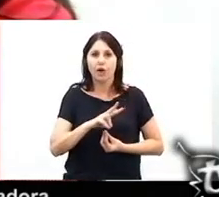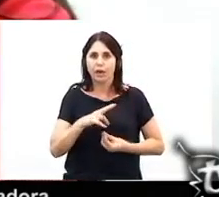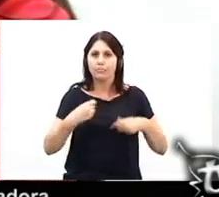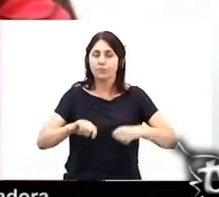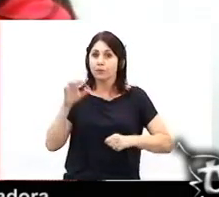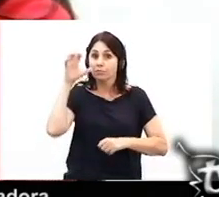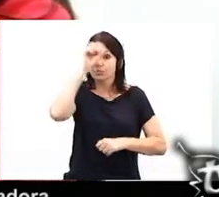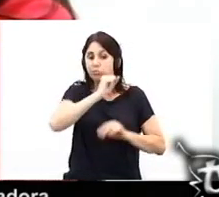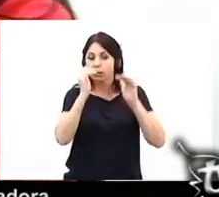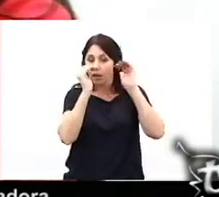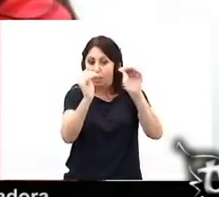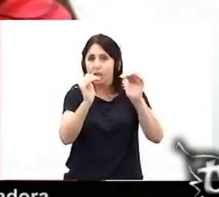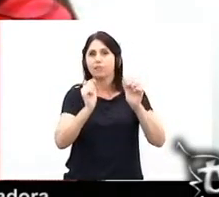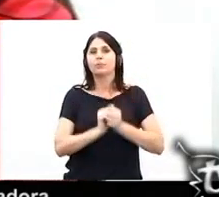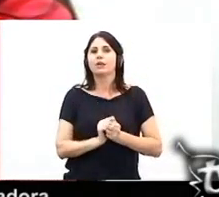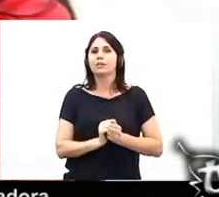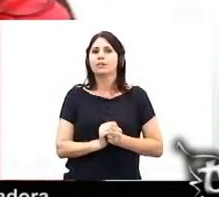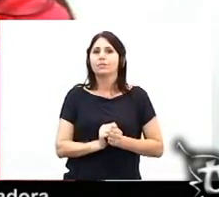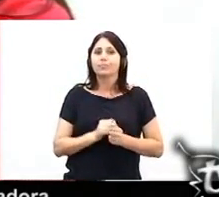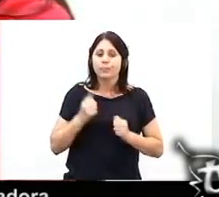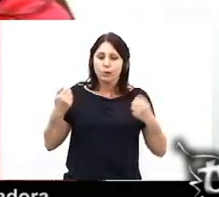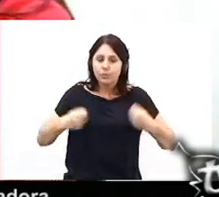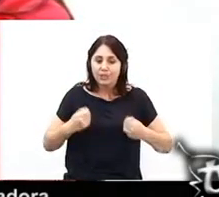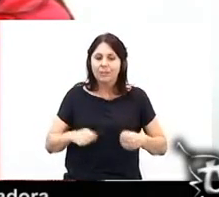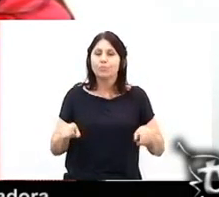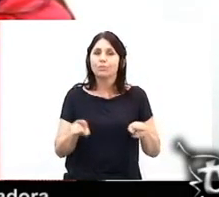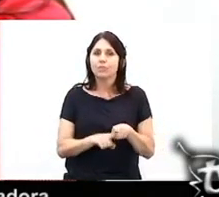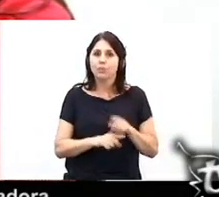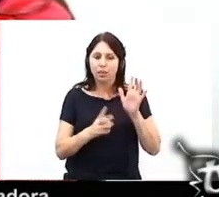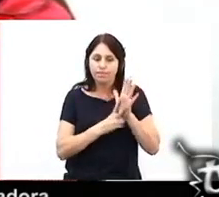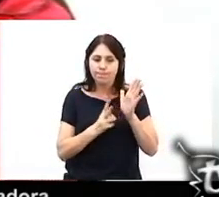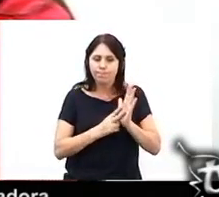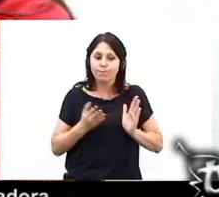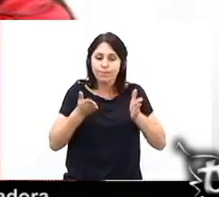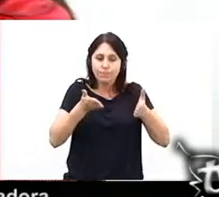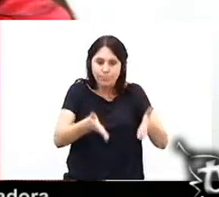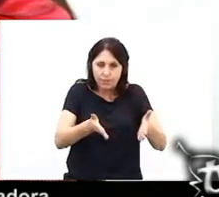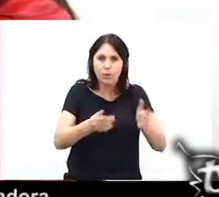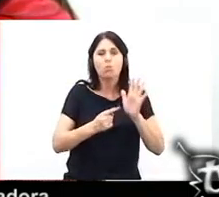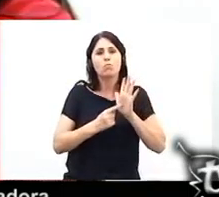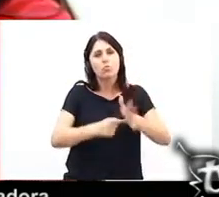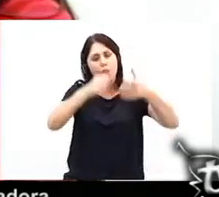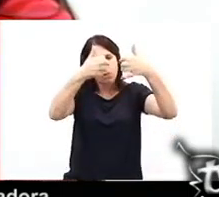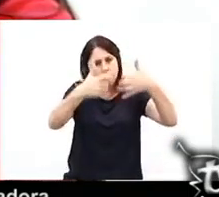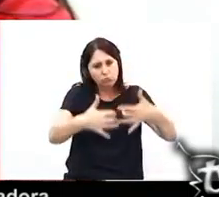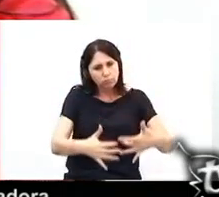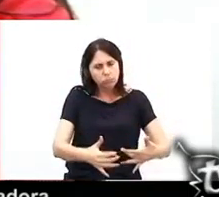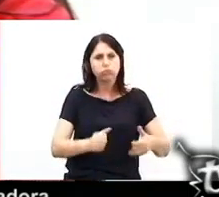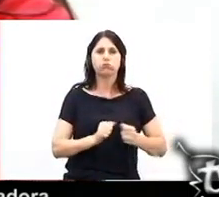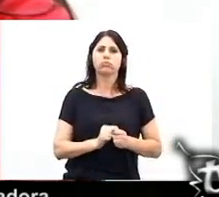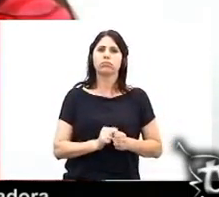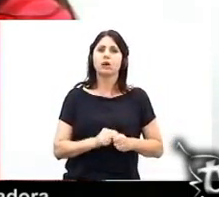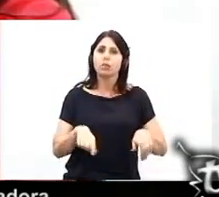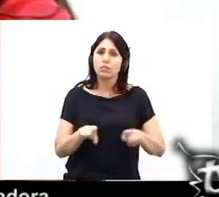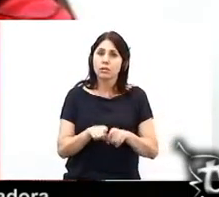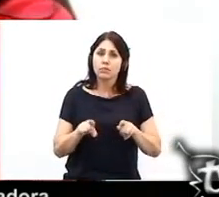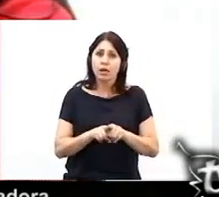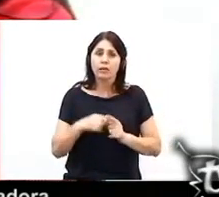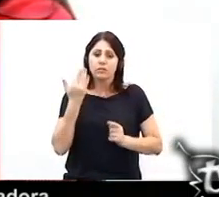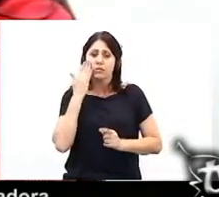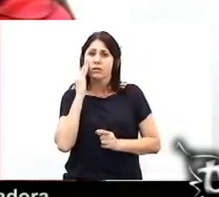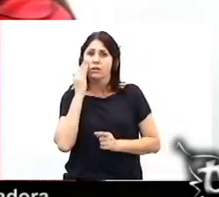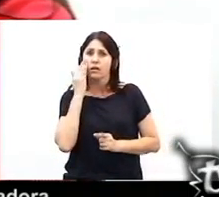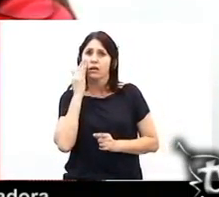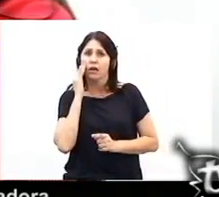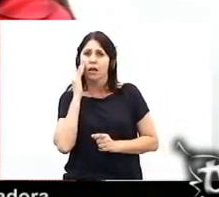sucesso, é um espaço compartilhado, né, onde nós temos lá pedestres e ciclistas, então é um espaço que nós temos que